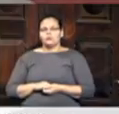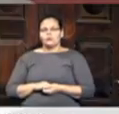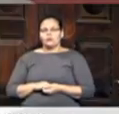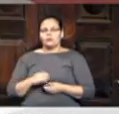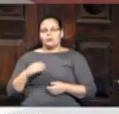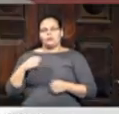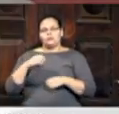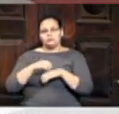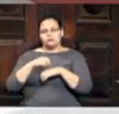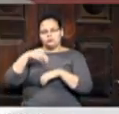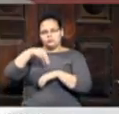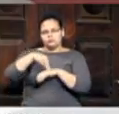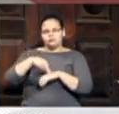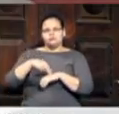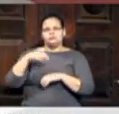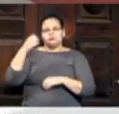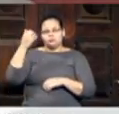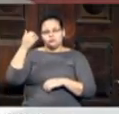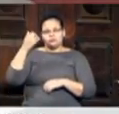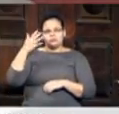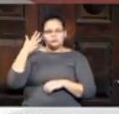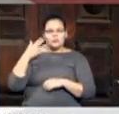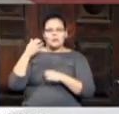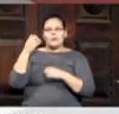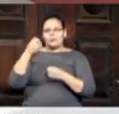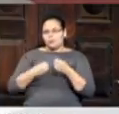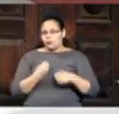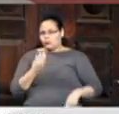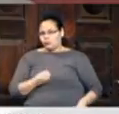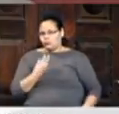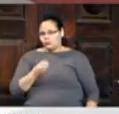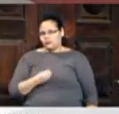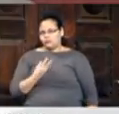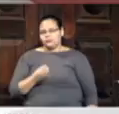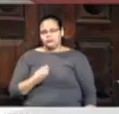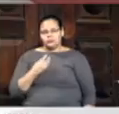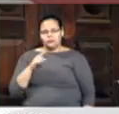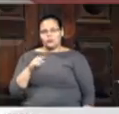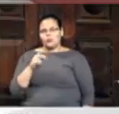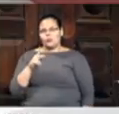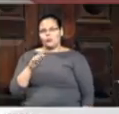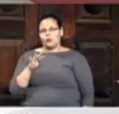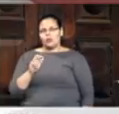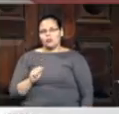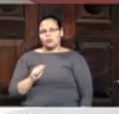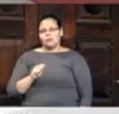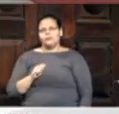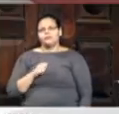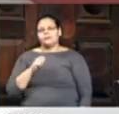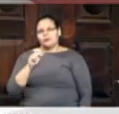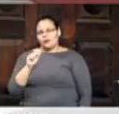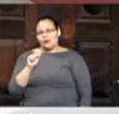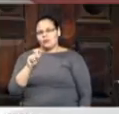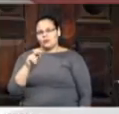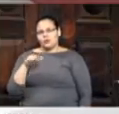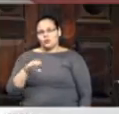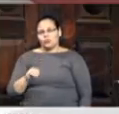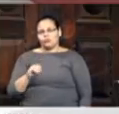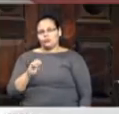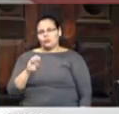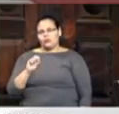da palavra e recitar a sua poesia, querido poeta Adriano Espíndola.